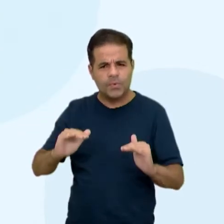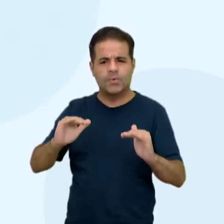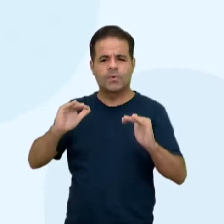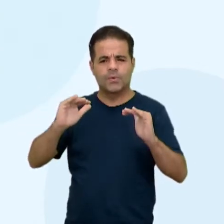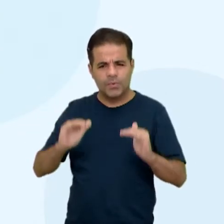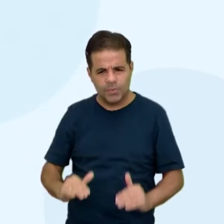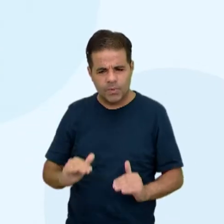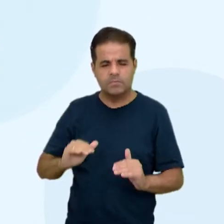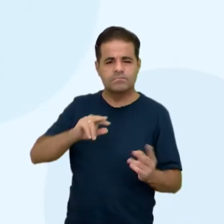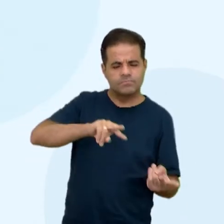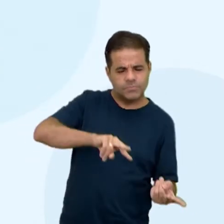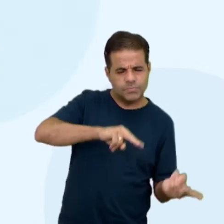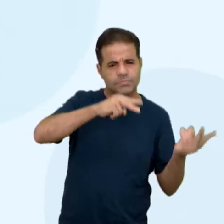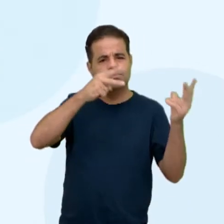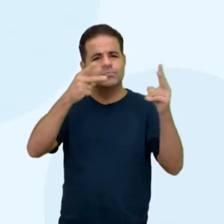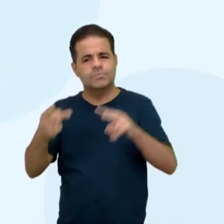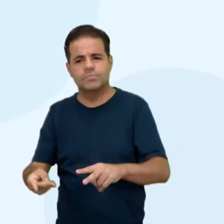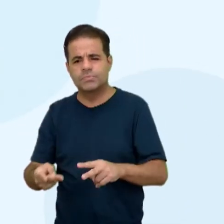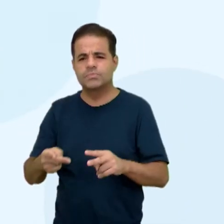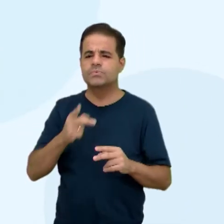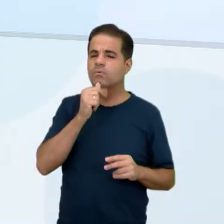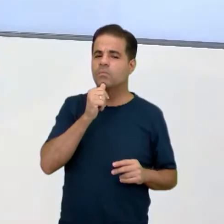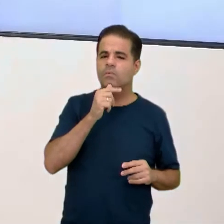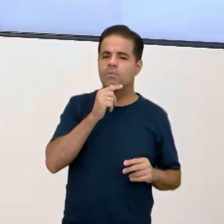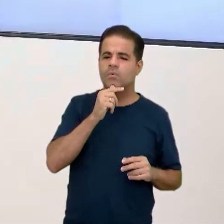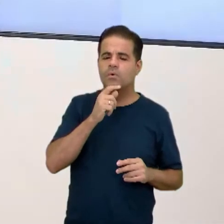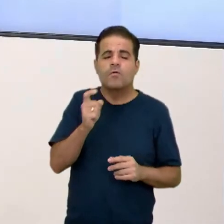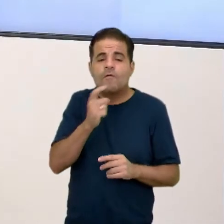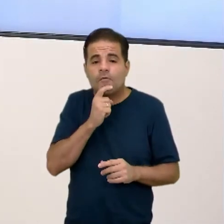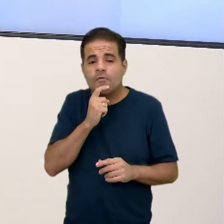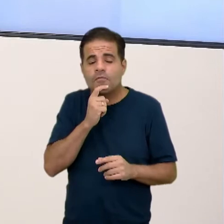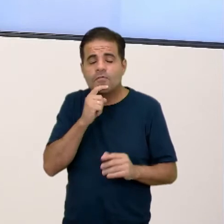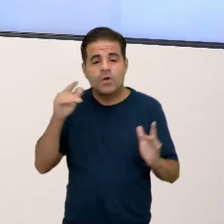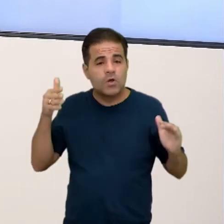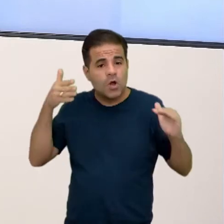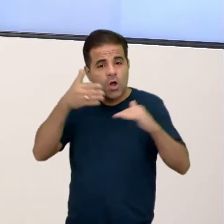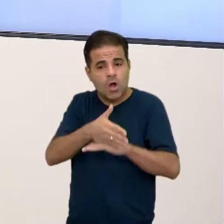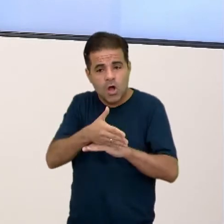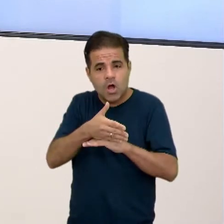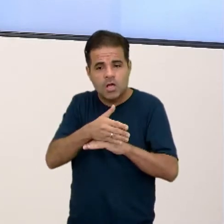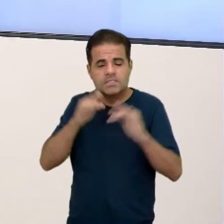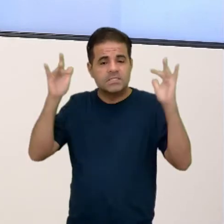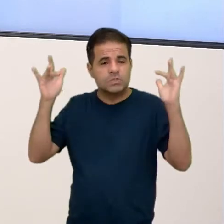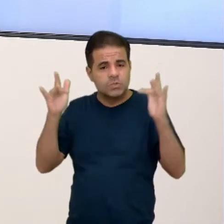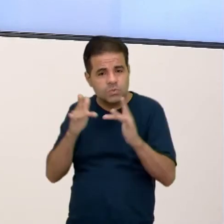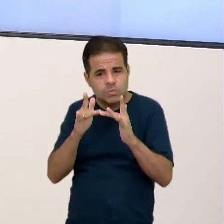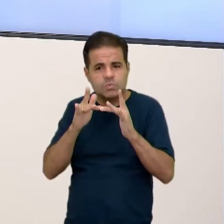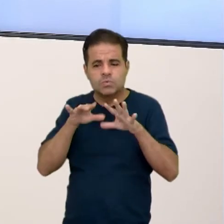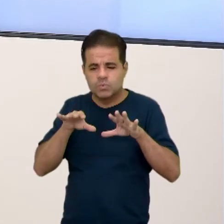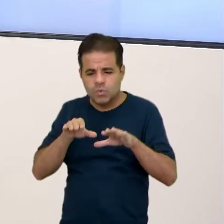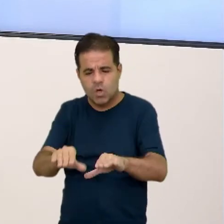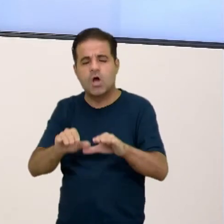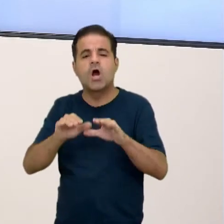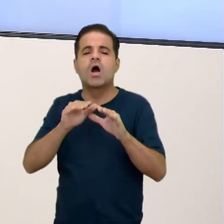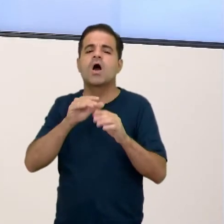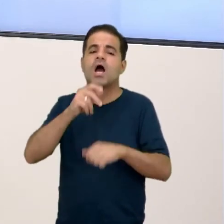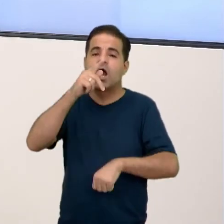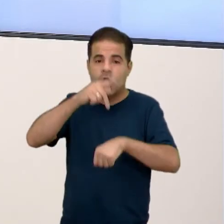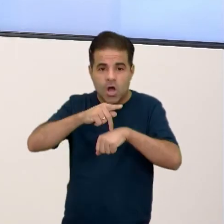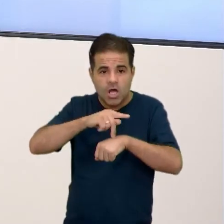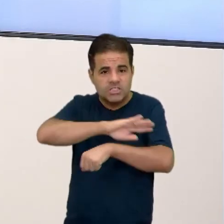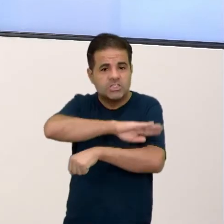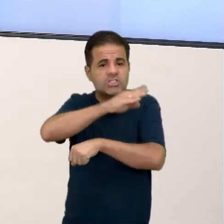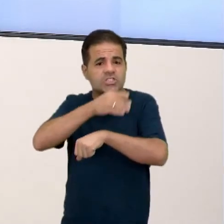pelo condensador, desce uma água fria, encosta na rocha quente. Tá certo? Aí a rocha